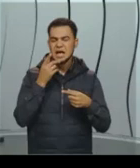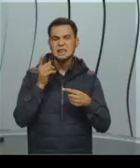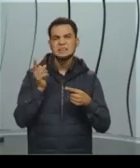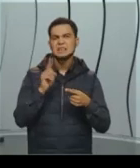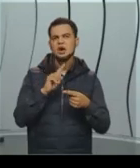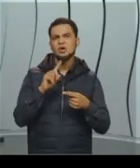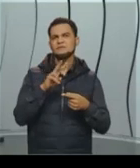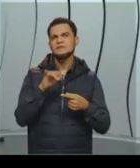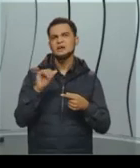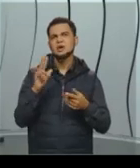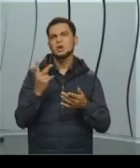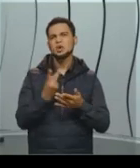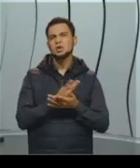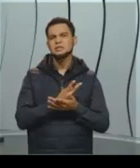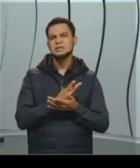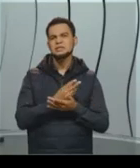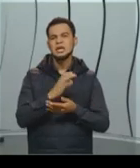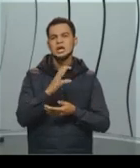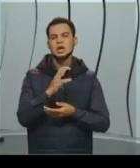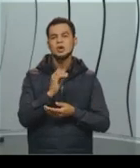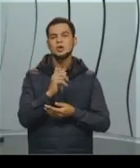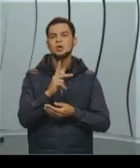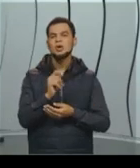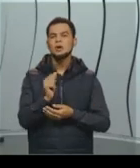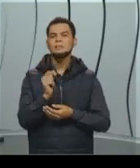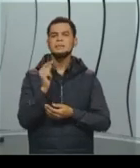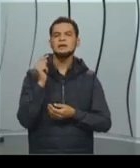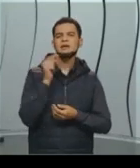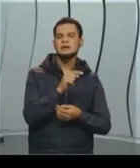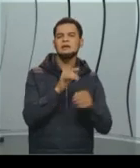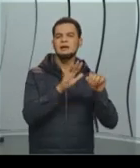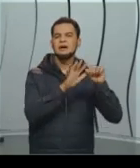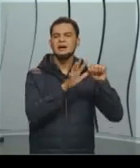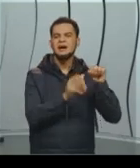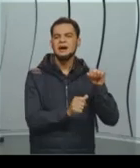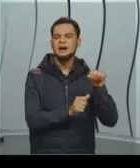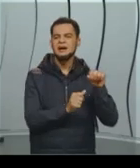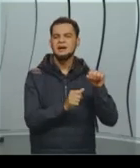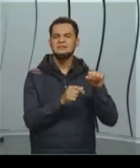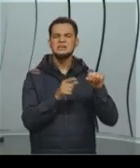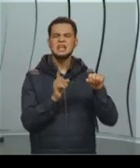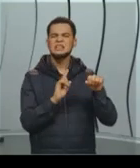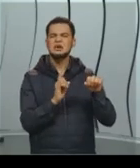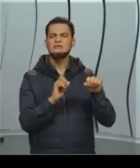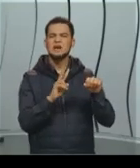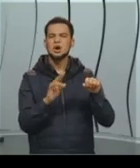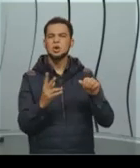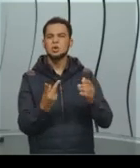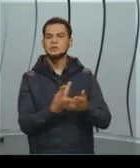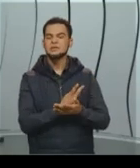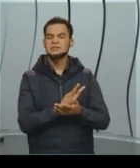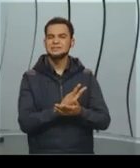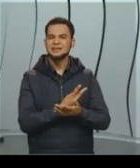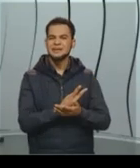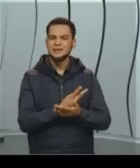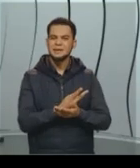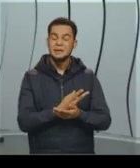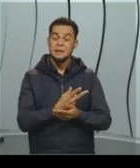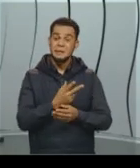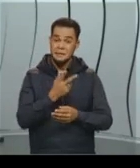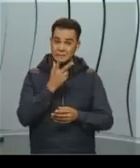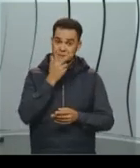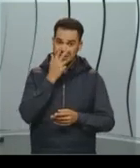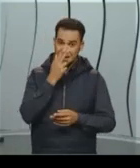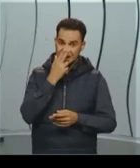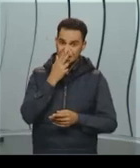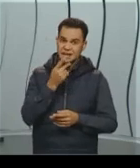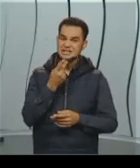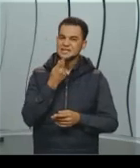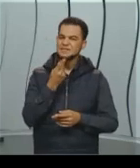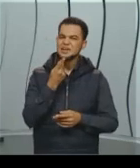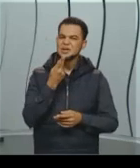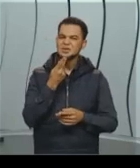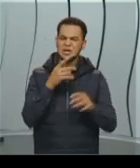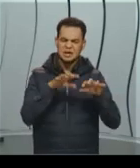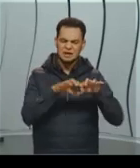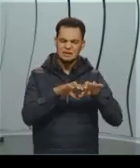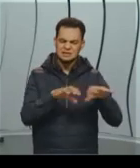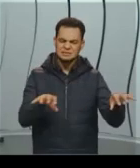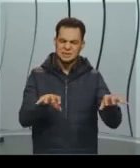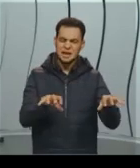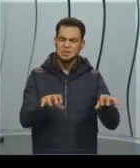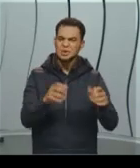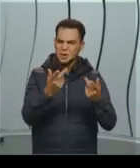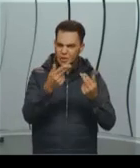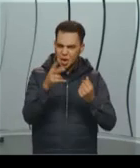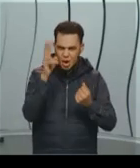Sul, pensando na questão do atentado, é a mesma coisa de dizer que o atentado às Torres Gêmeas que aconteceu nos